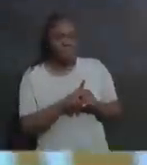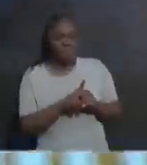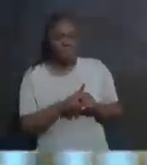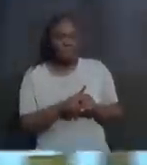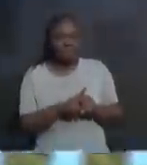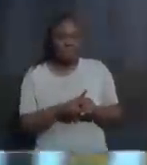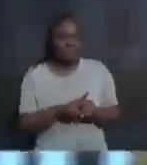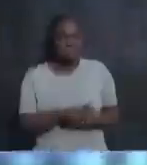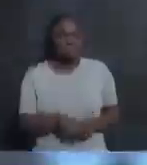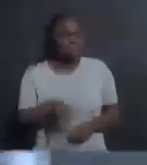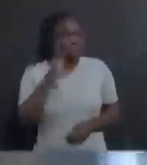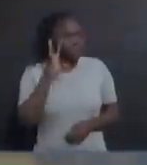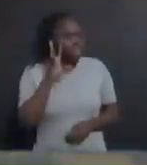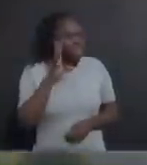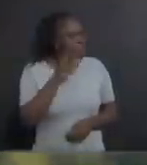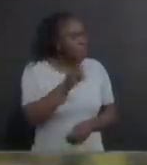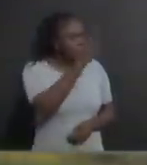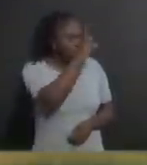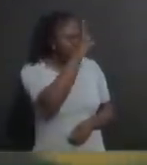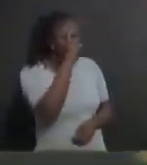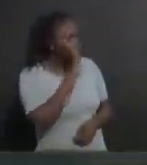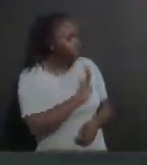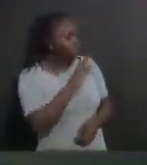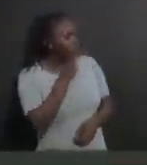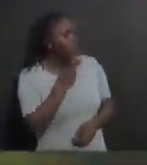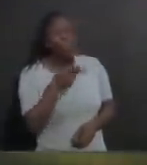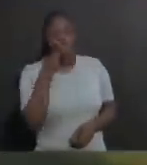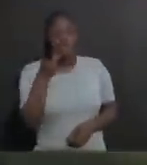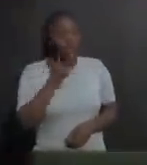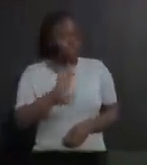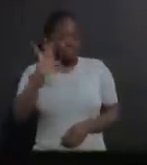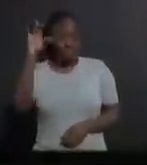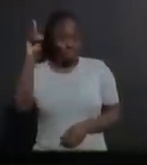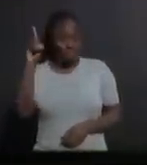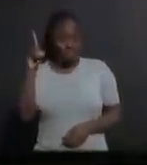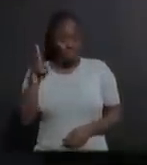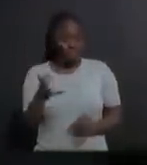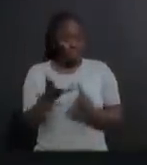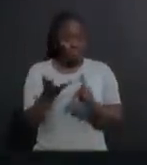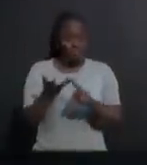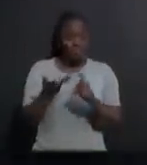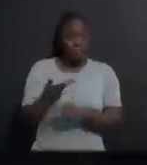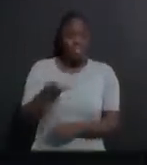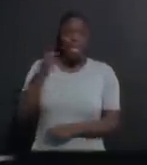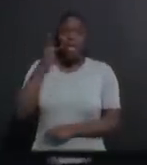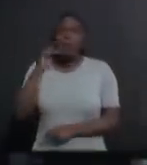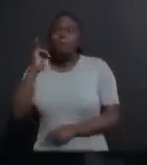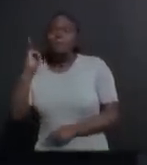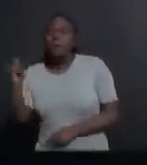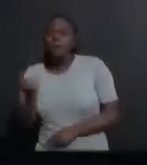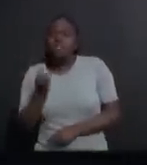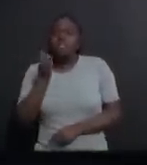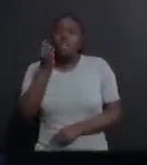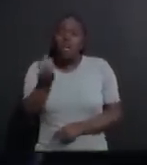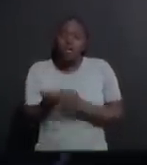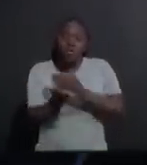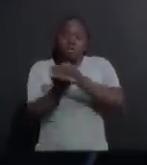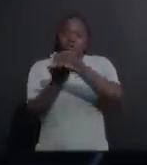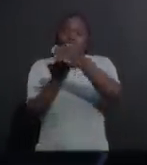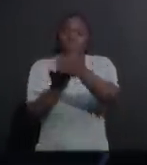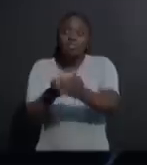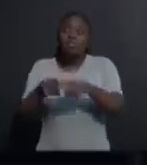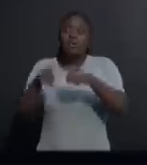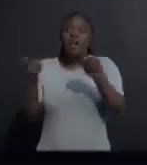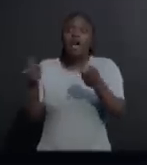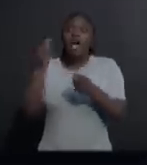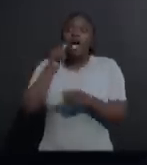Nem eu sabia, acho que eu peguei todos os Uber de Belo Horizonte. Isso é falar com Deus. Pai, o semestre começou. O senhor acredita que a professora de